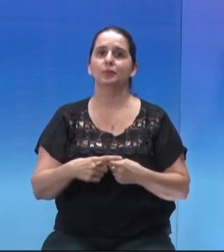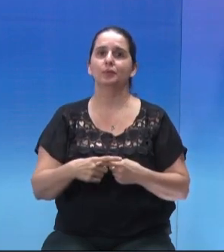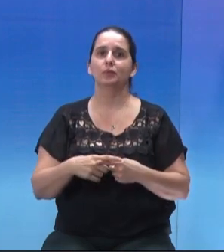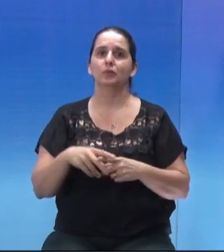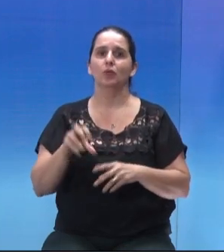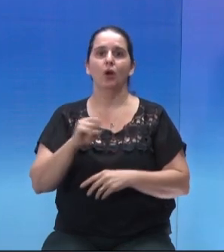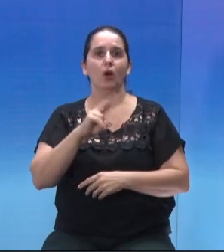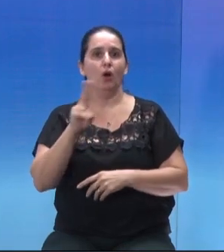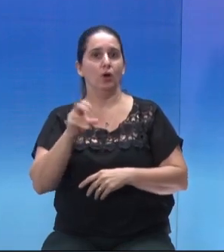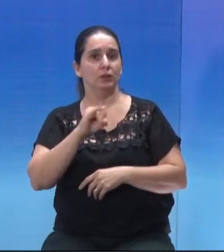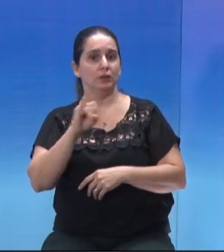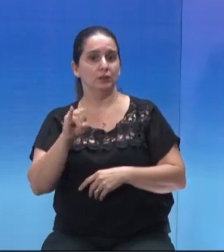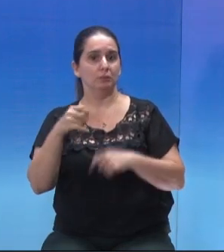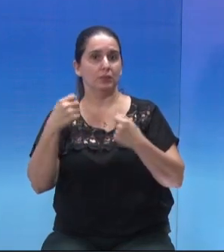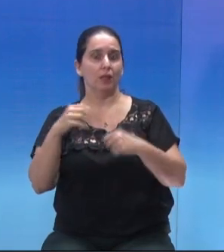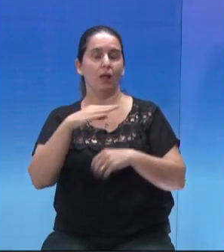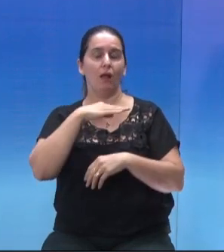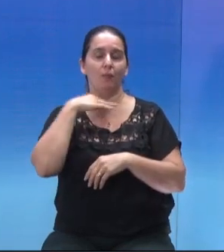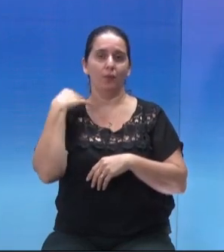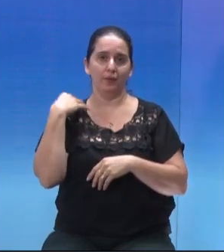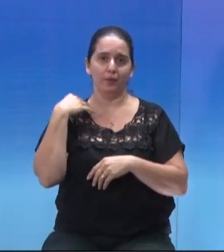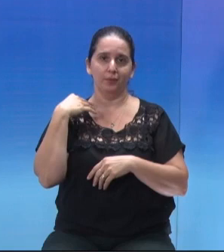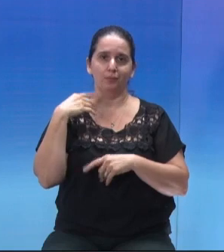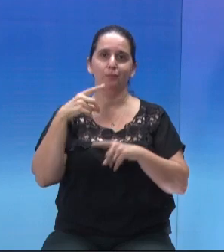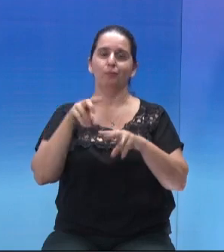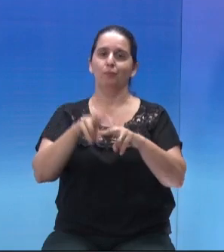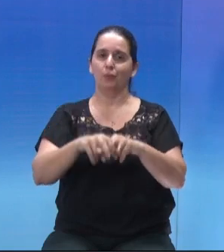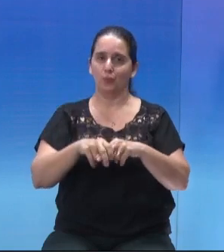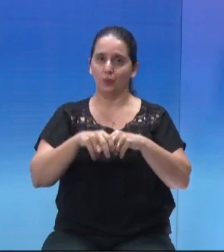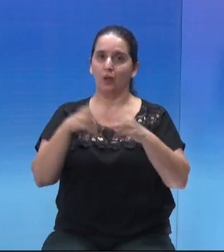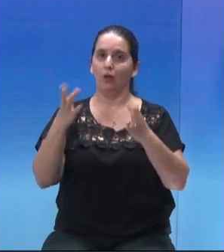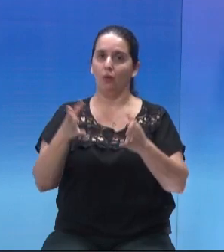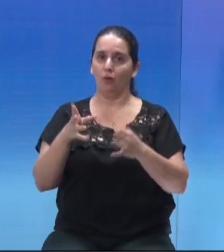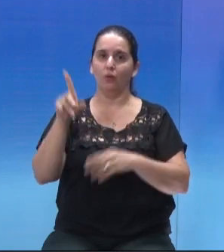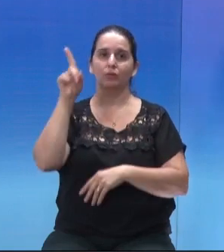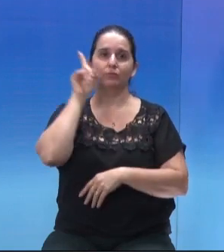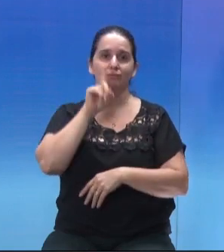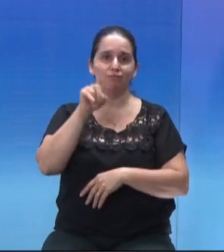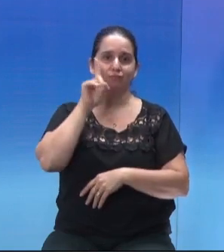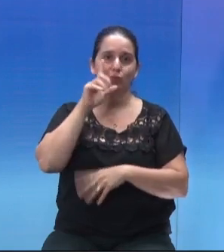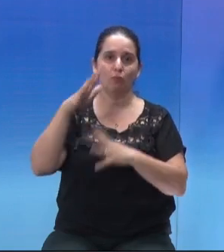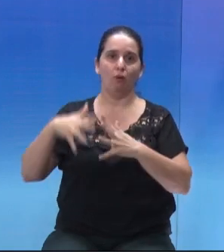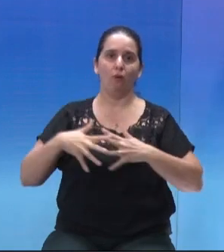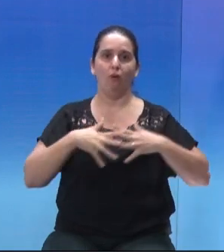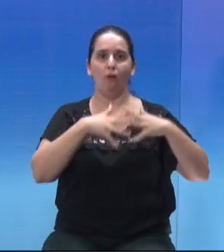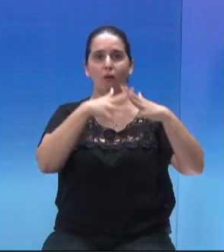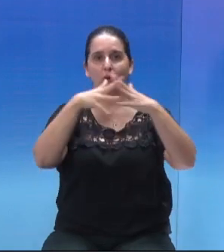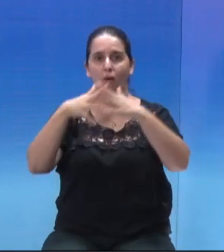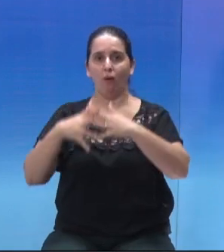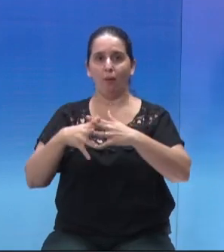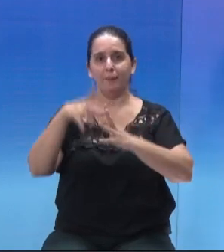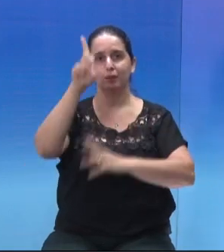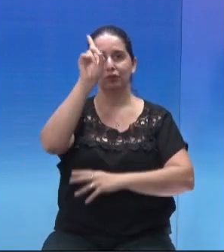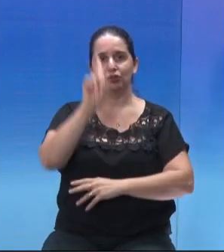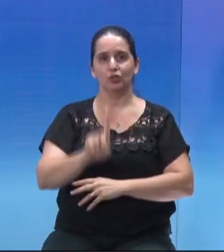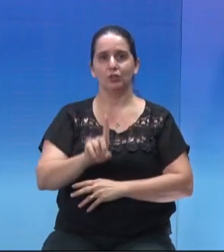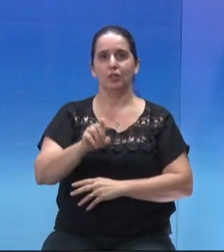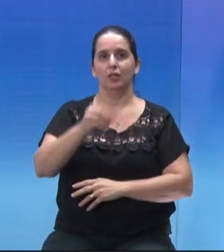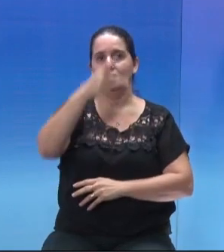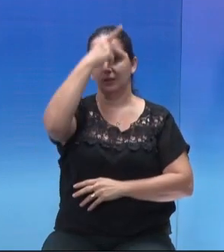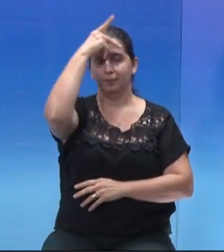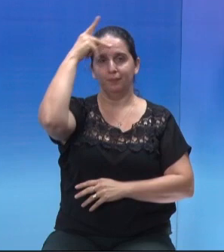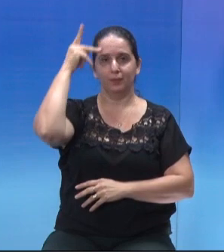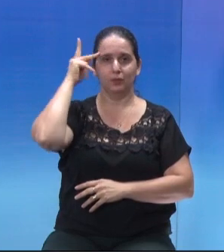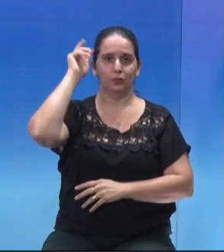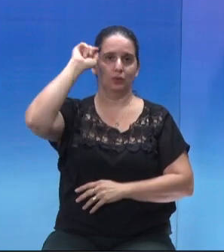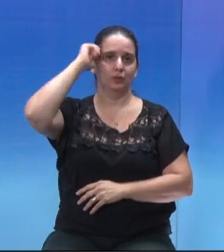vendo um tumulto e uma tribulação muito parecida e um movimento muito parecido pelos direitos civis do